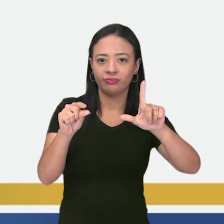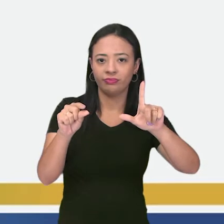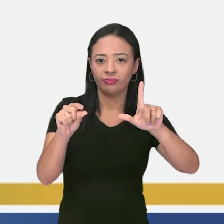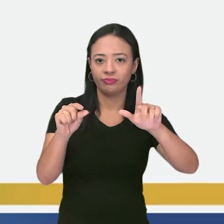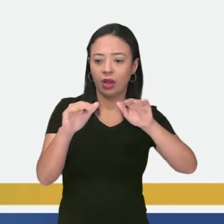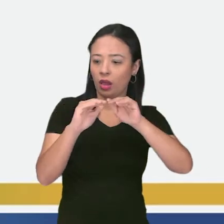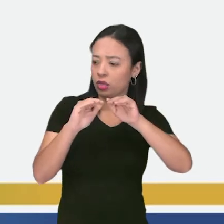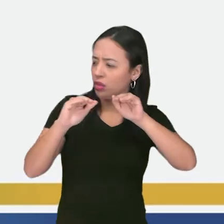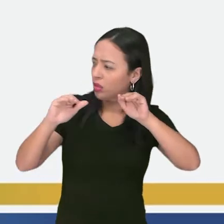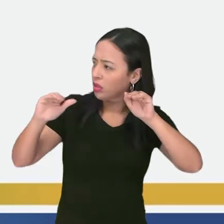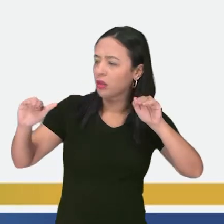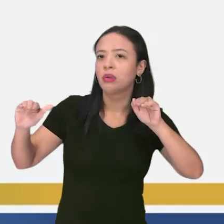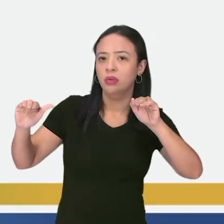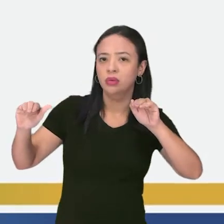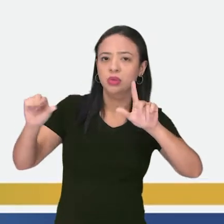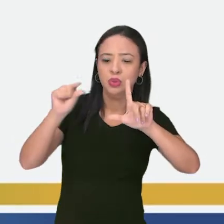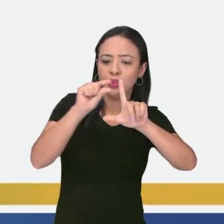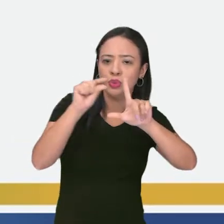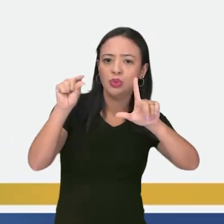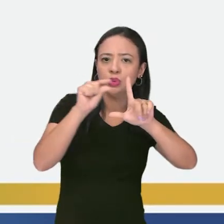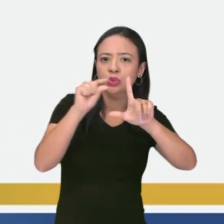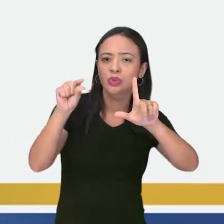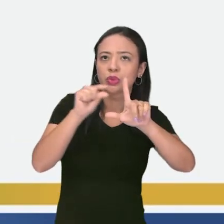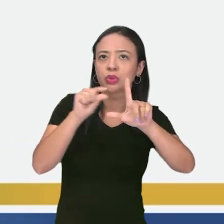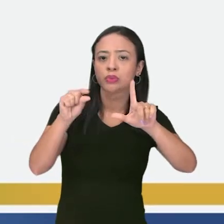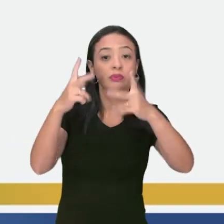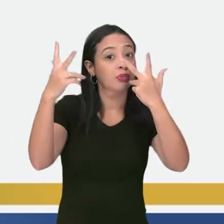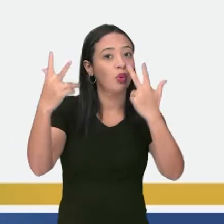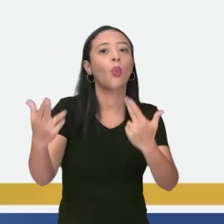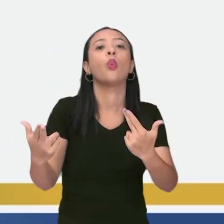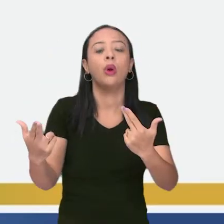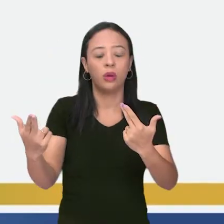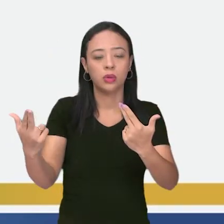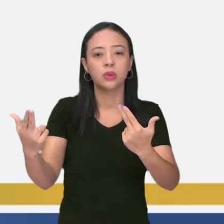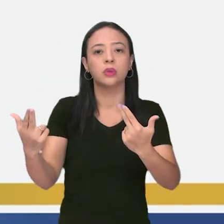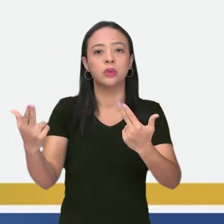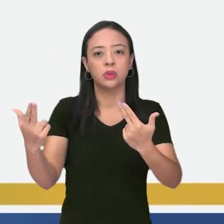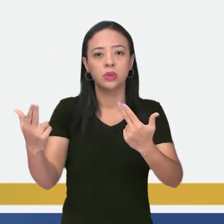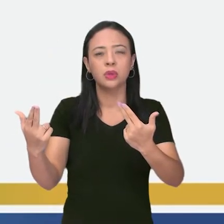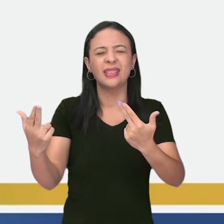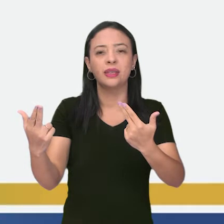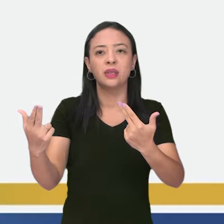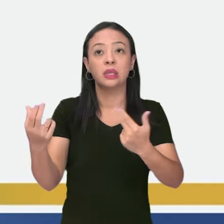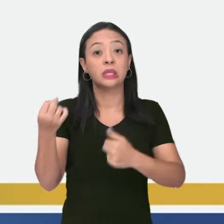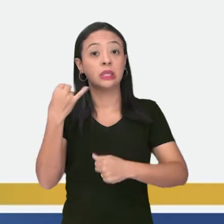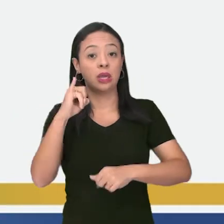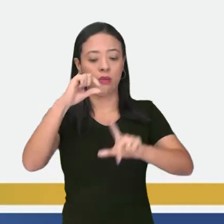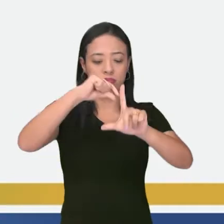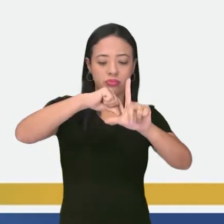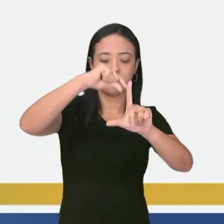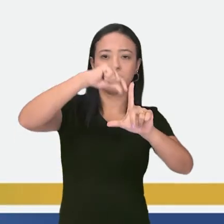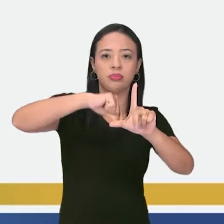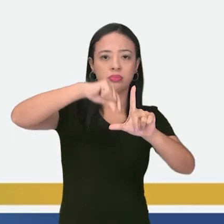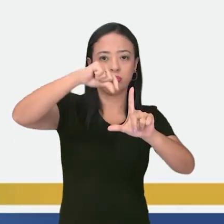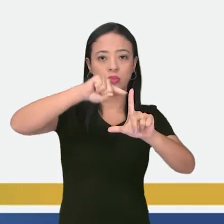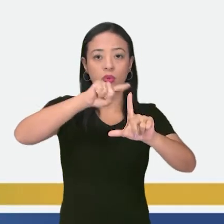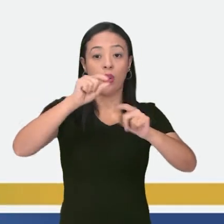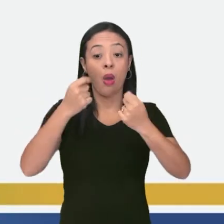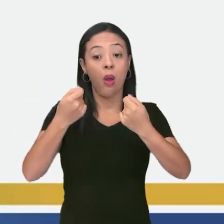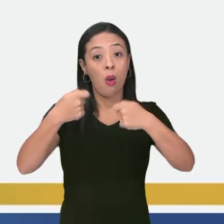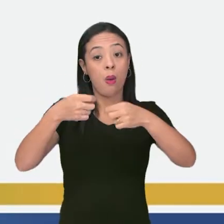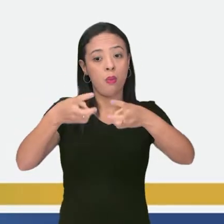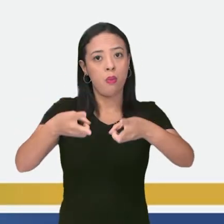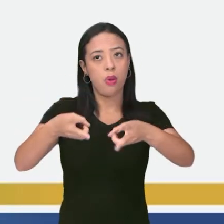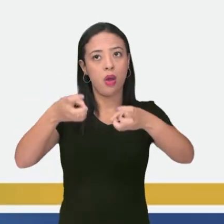horizontal, tá? É do mesmo jeito. Quando ele é na vertical, você vai ver o